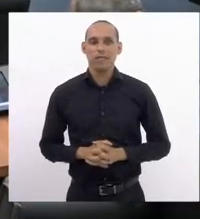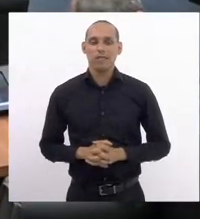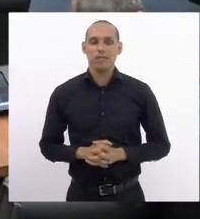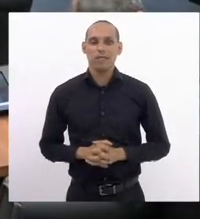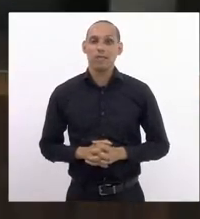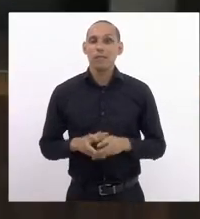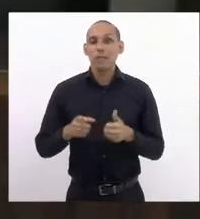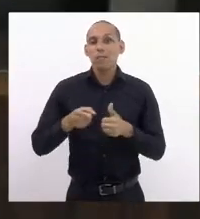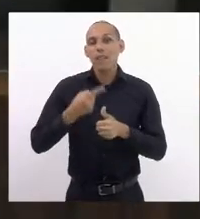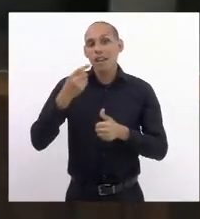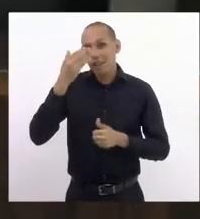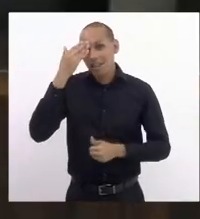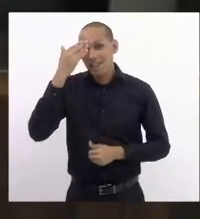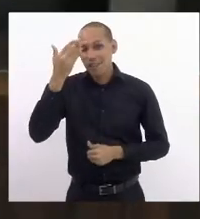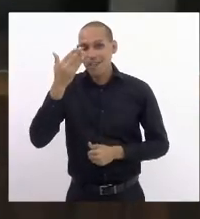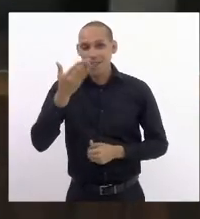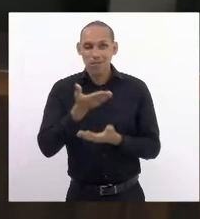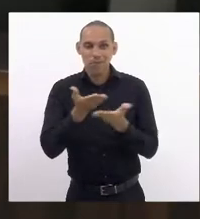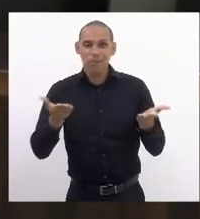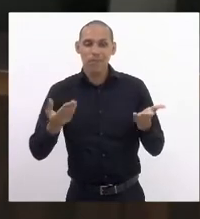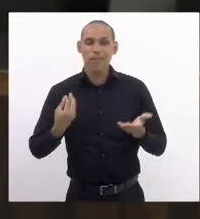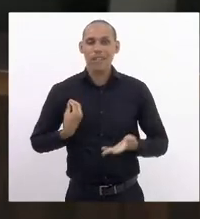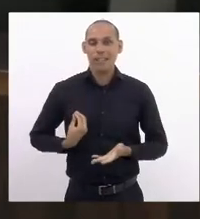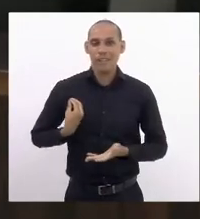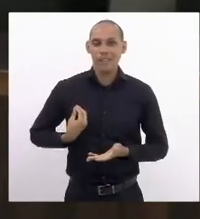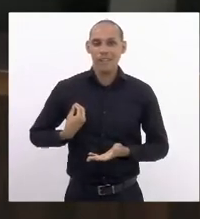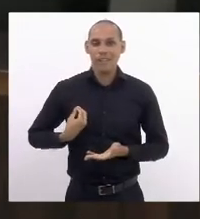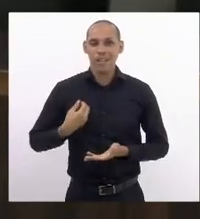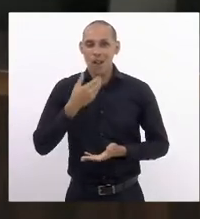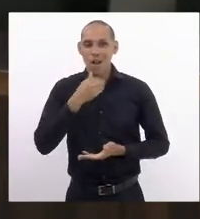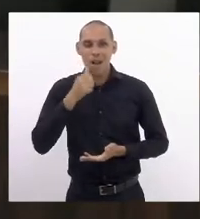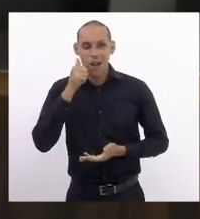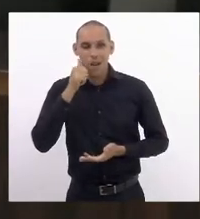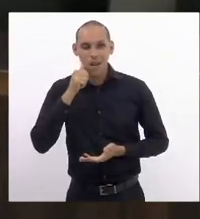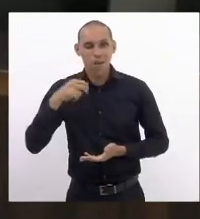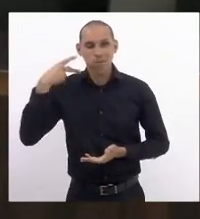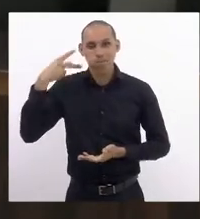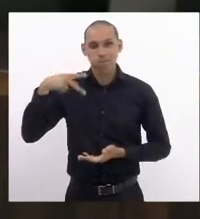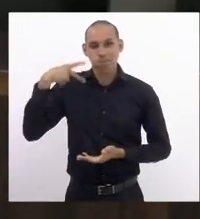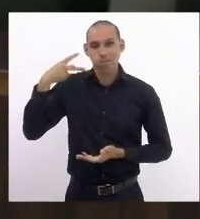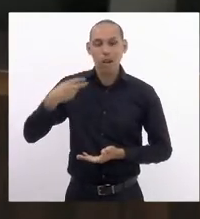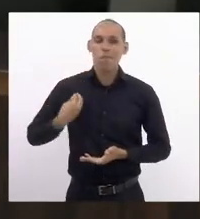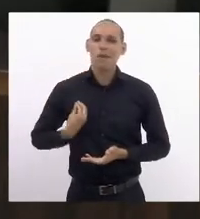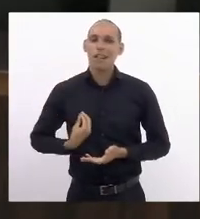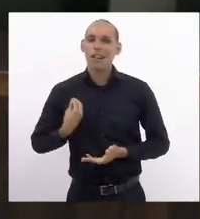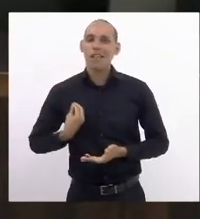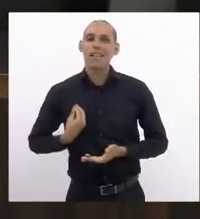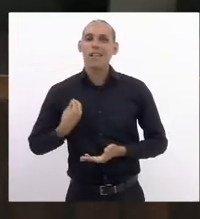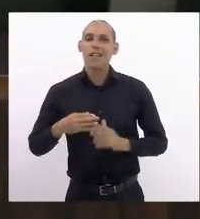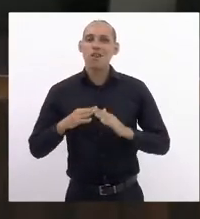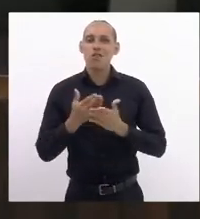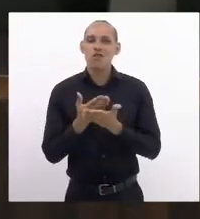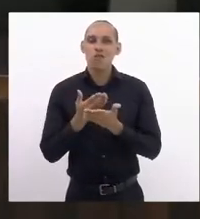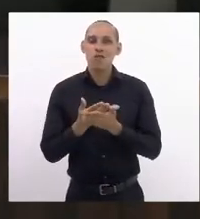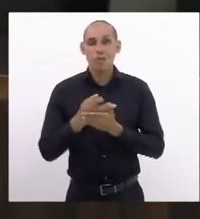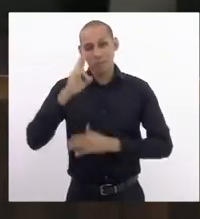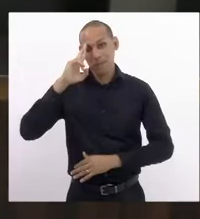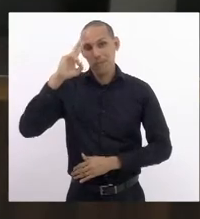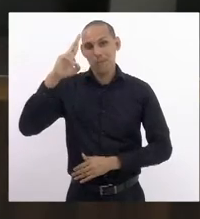Bem, primeiro agradecer a presença dos senhores e senhoras parlamentares que participaram da reunião de colégio de líderes, que terminou há